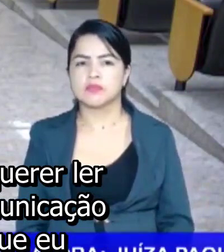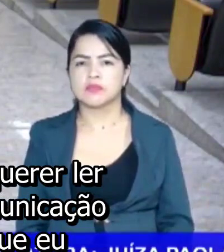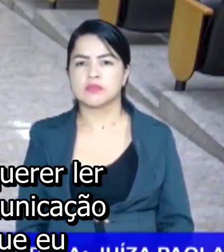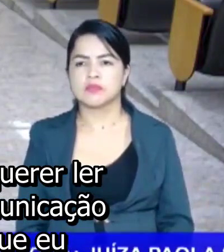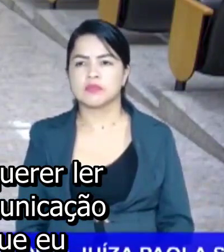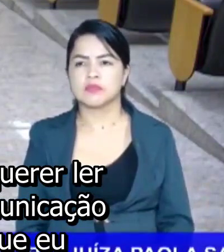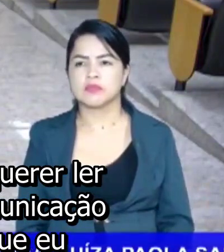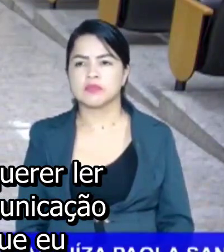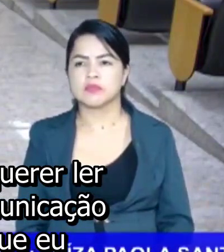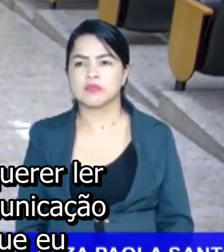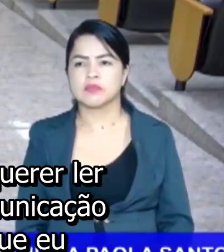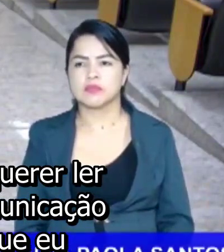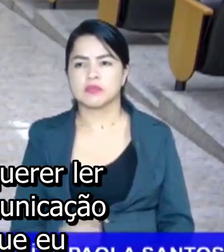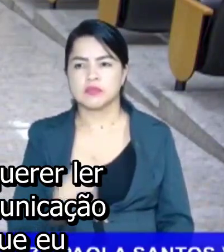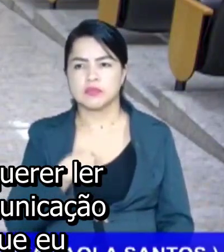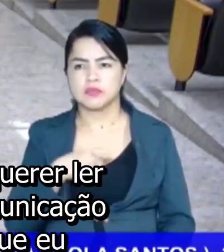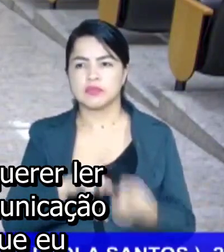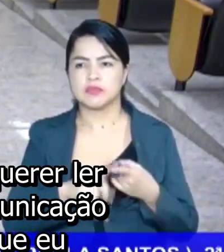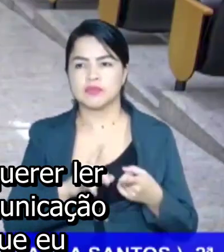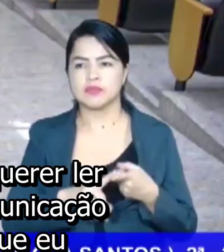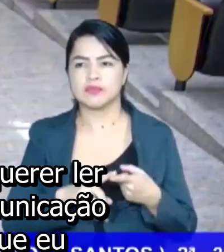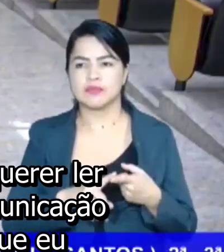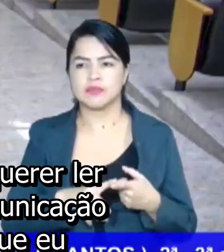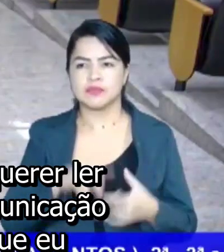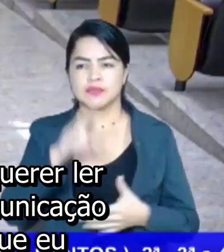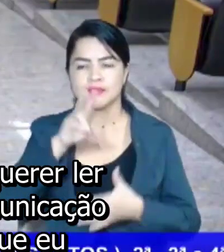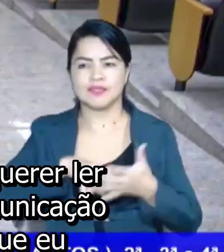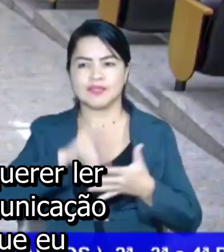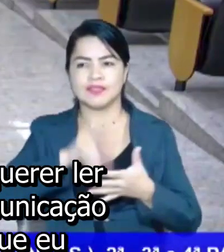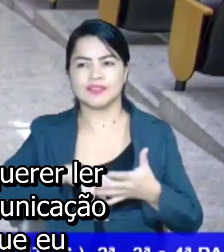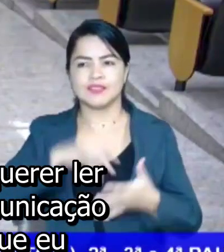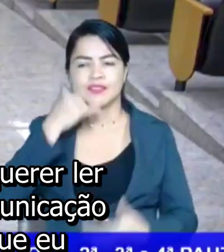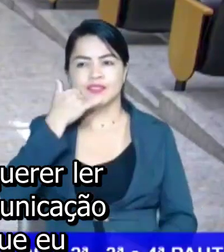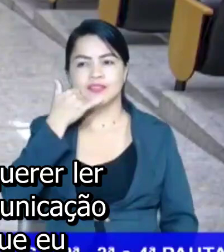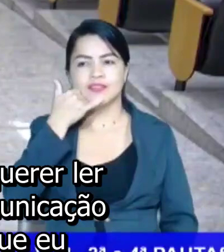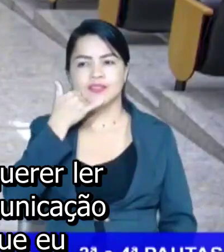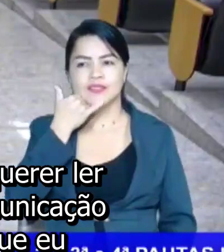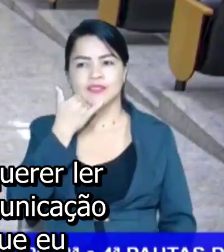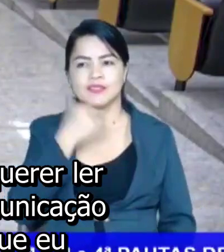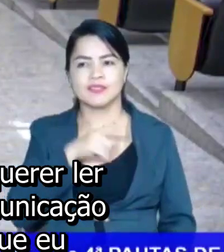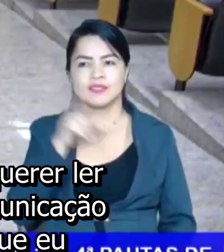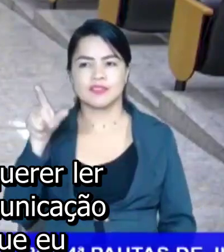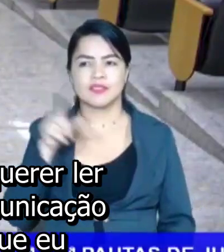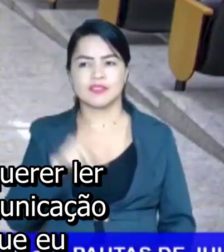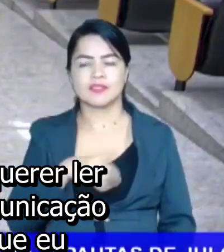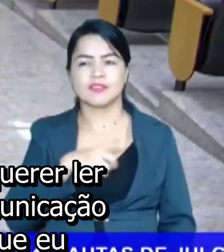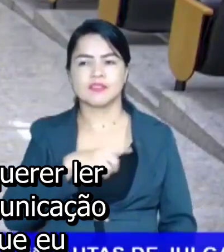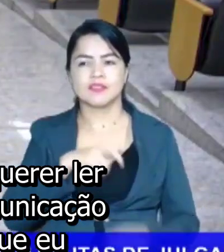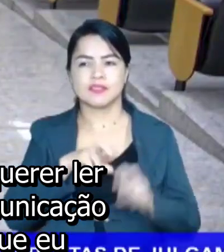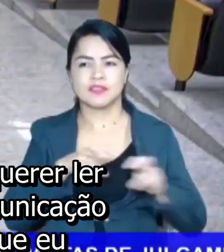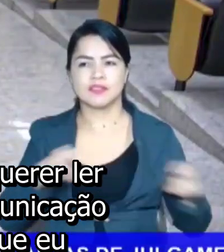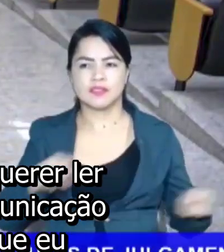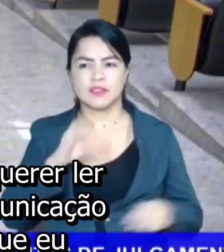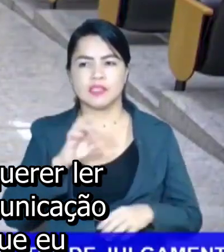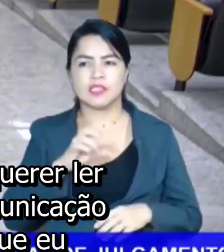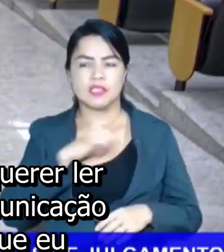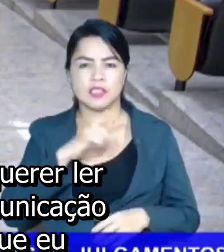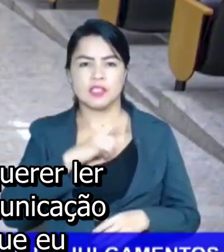Esses dias eu peguei também um processo, eu fui querer ler no celular, lá no Tribunal de Justiça. Secretária Judiciária